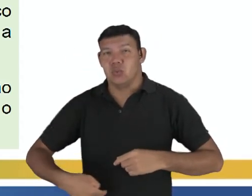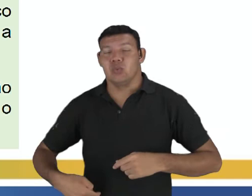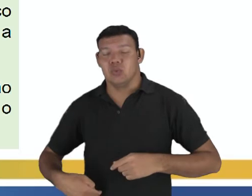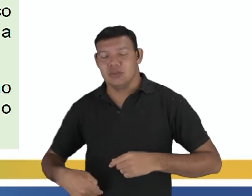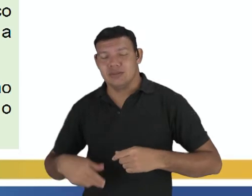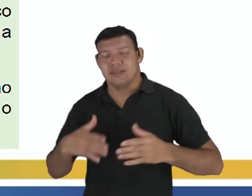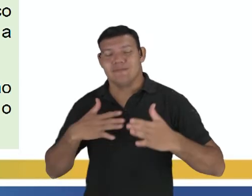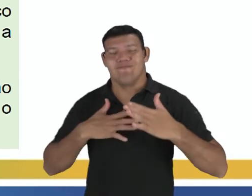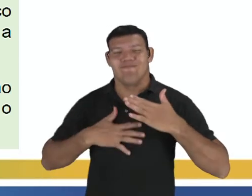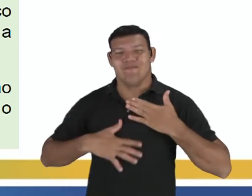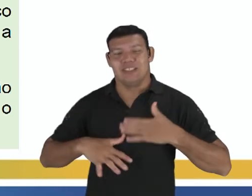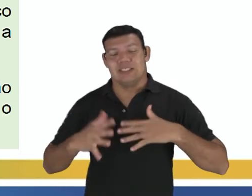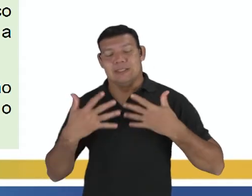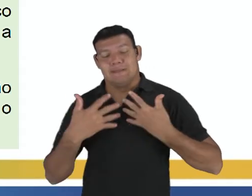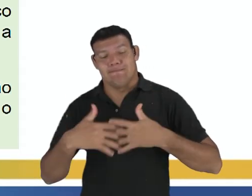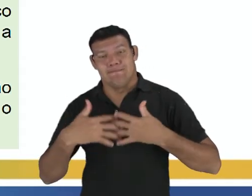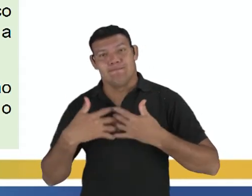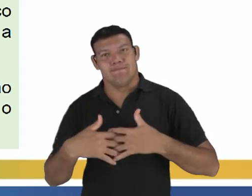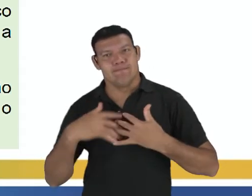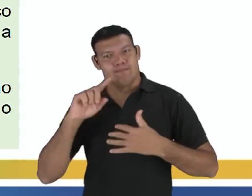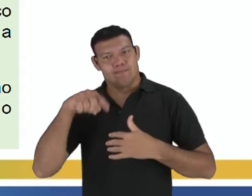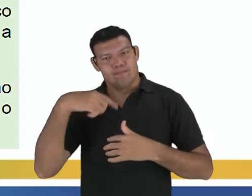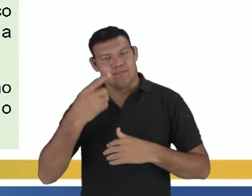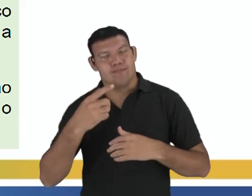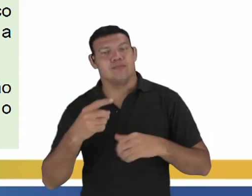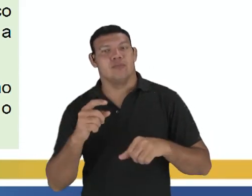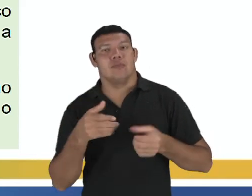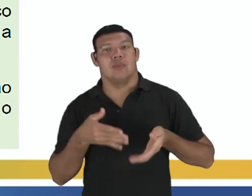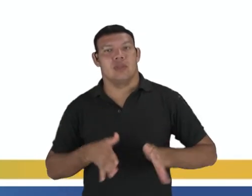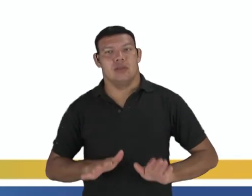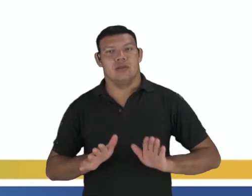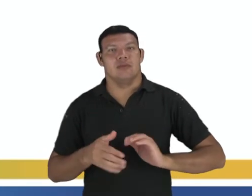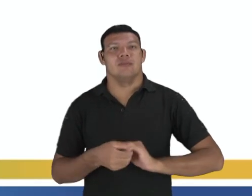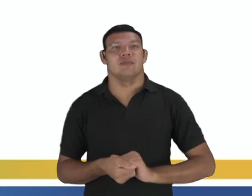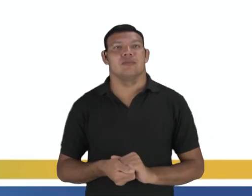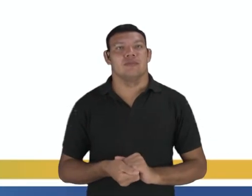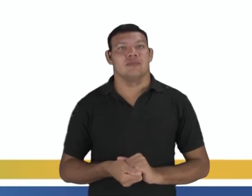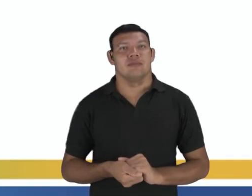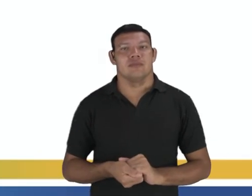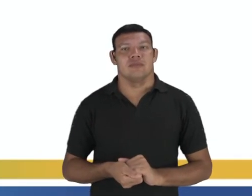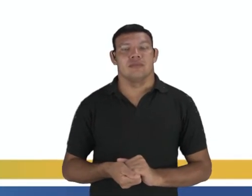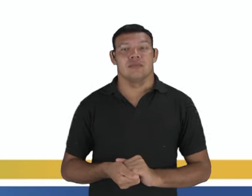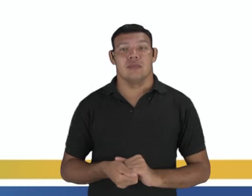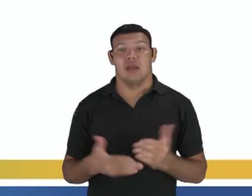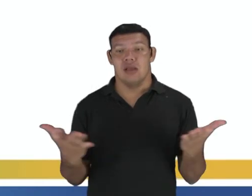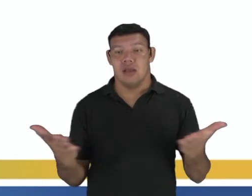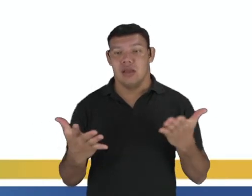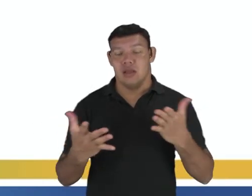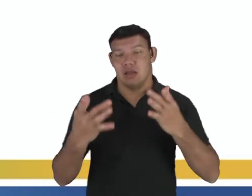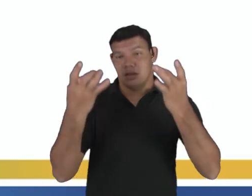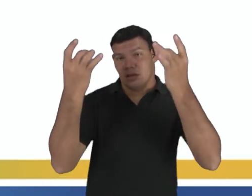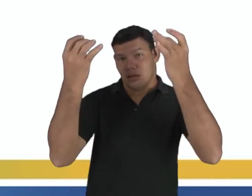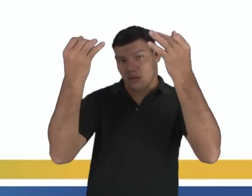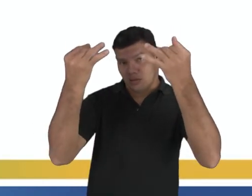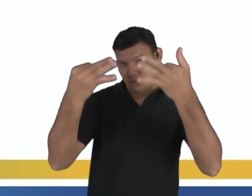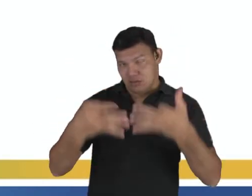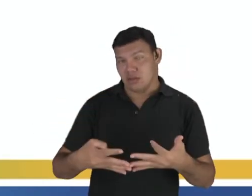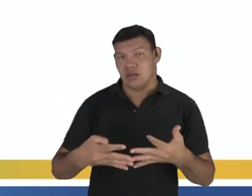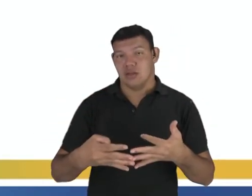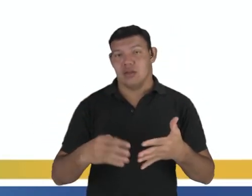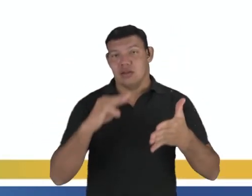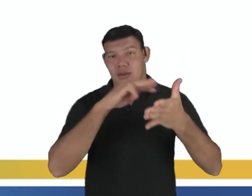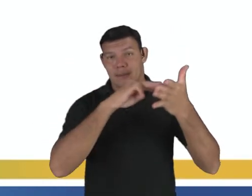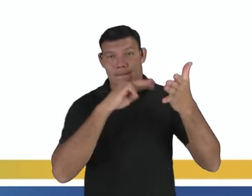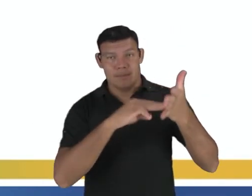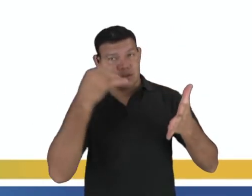pouco mais lenta e complicada é após o parto tá tô falando agora um pouco sobre métodos contraceptivos